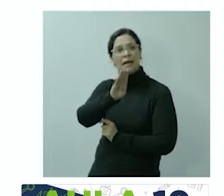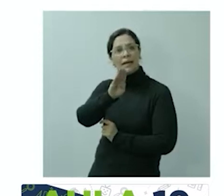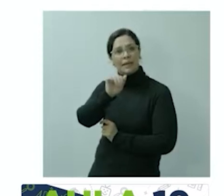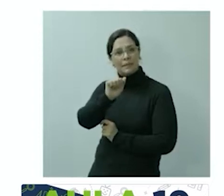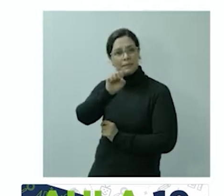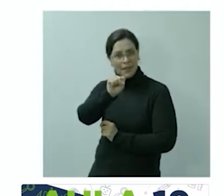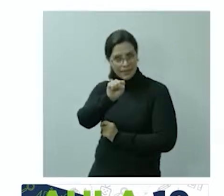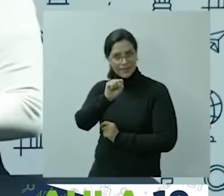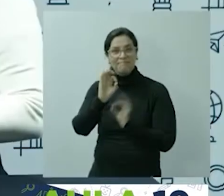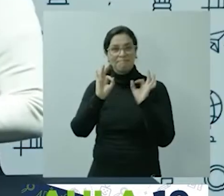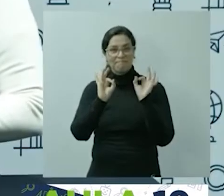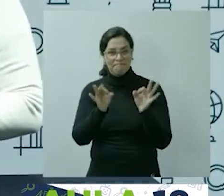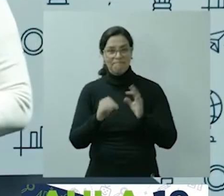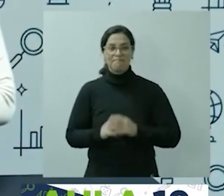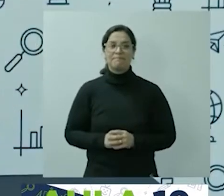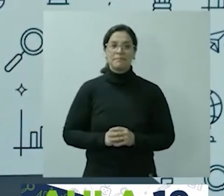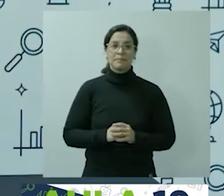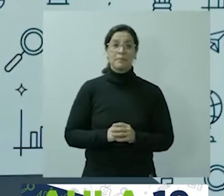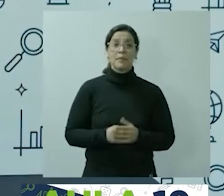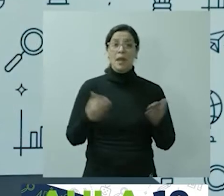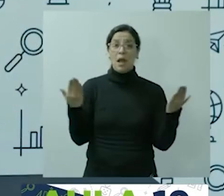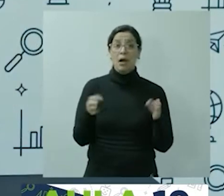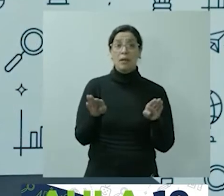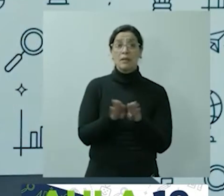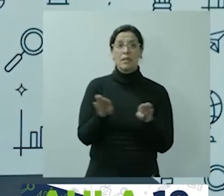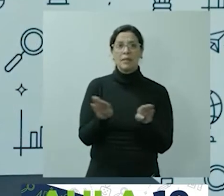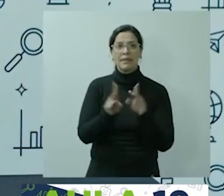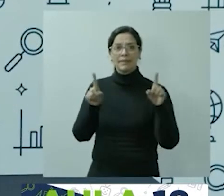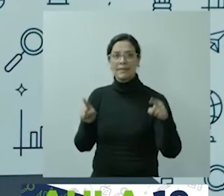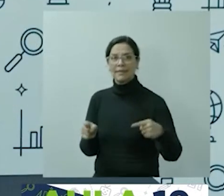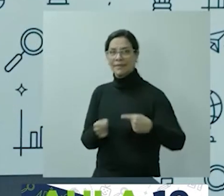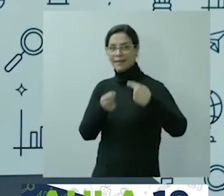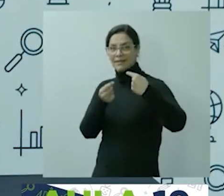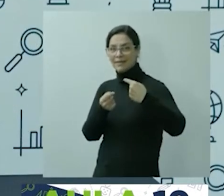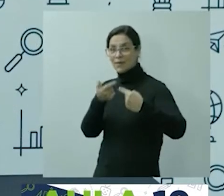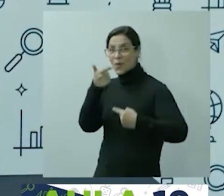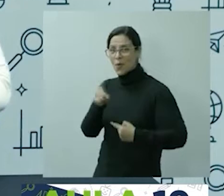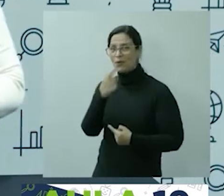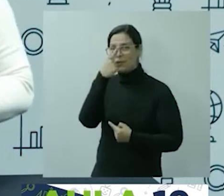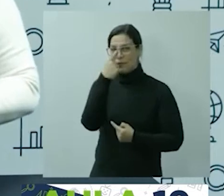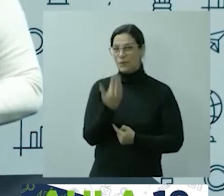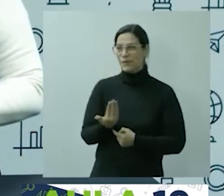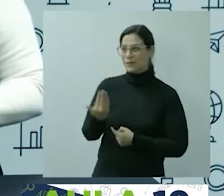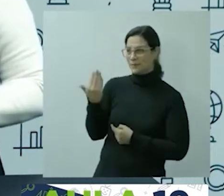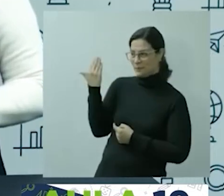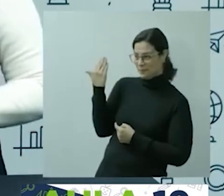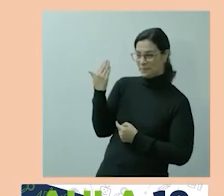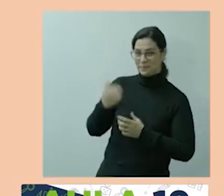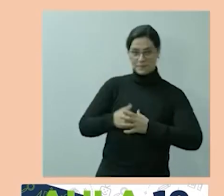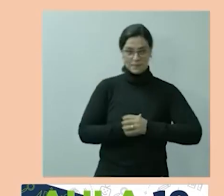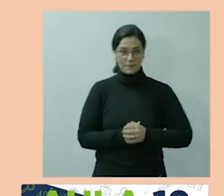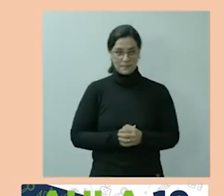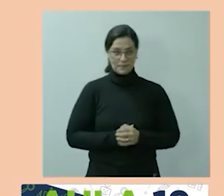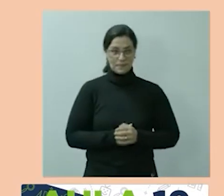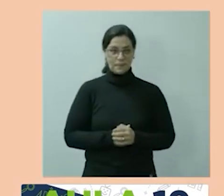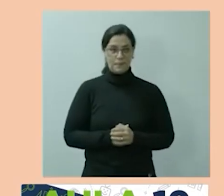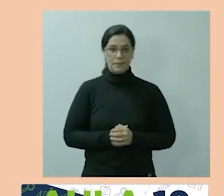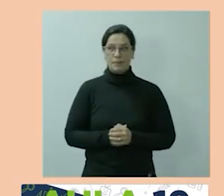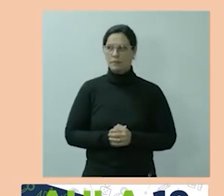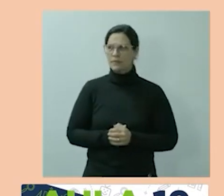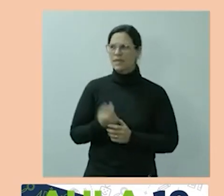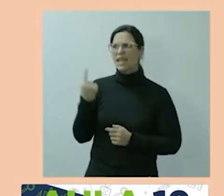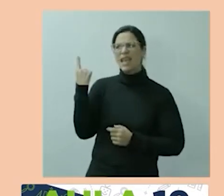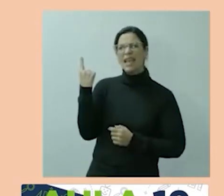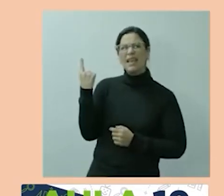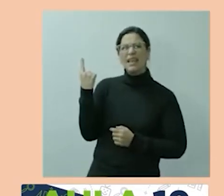raposa. Muito bem. Vamos para mais um desafio? Olhem lá na tela de vocês.